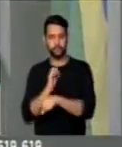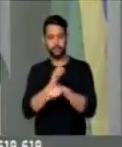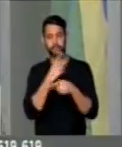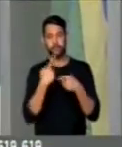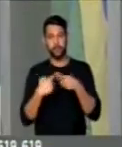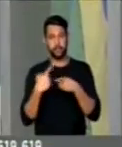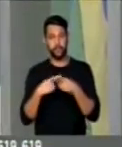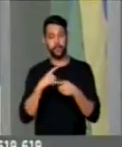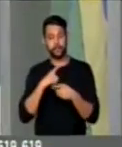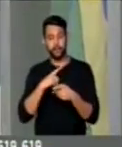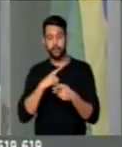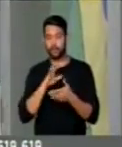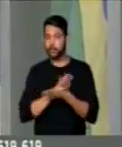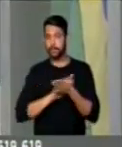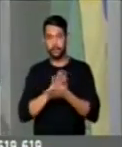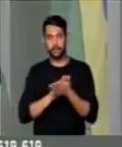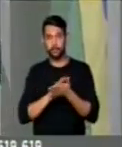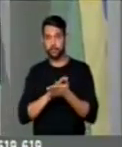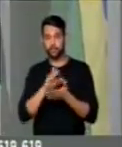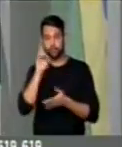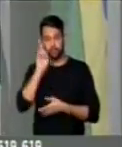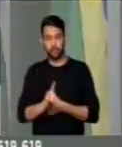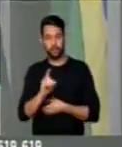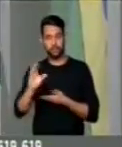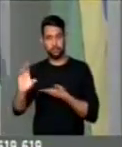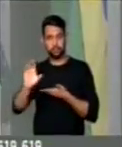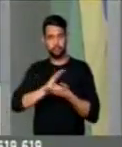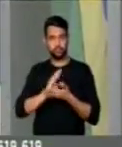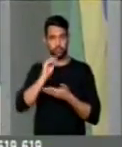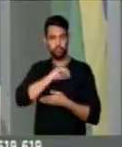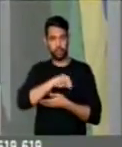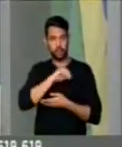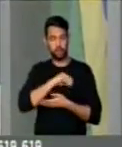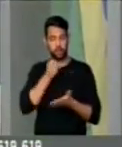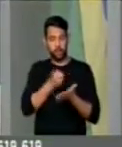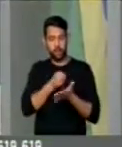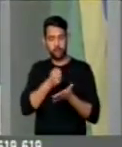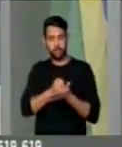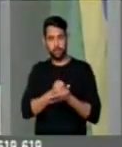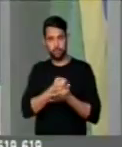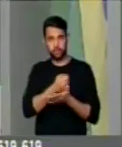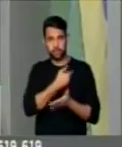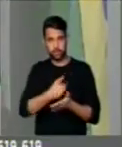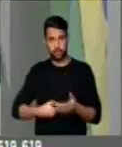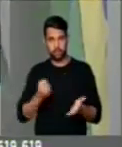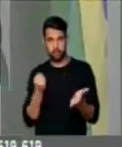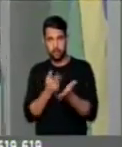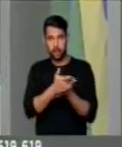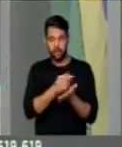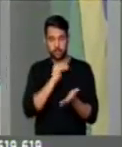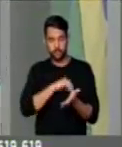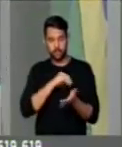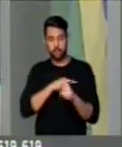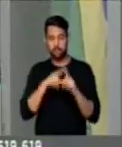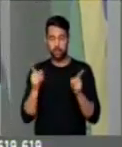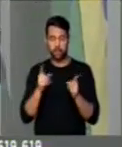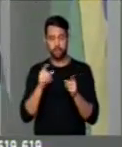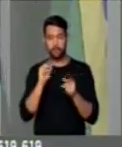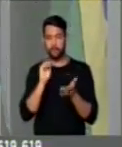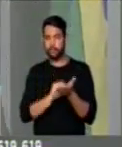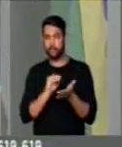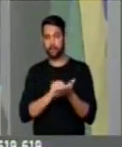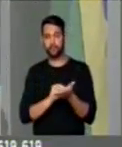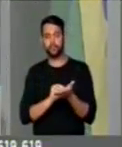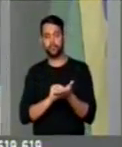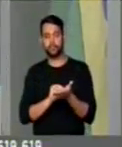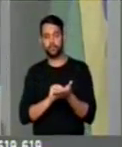porque tem a receber, tem o direito de receber, tem a obrigação do Estado de pagá-los, mas a